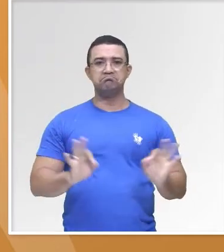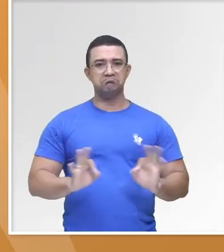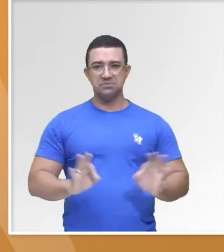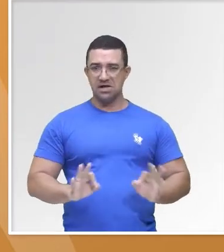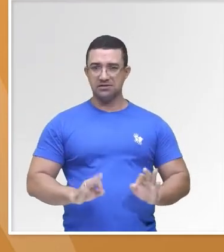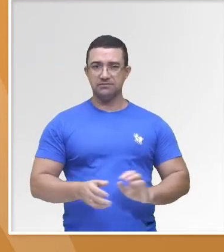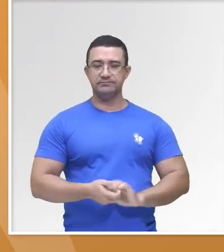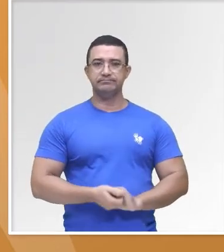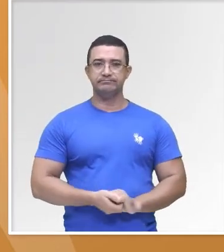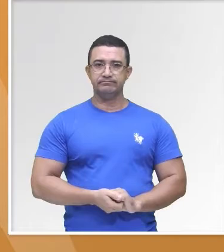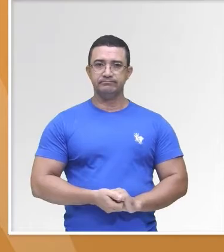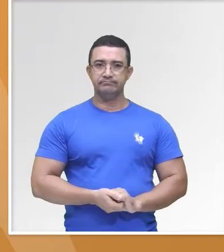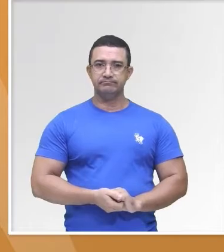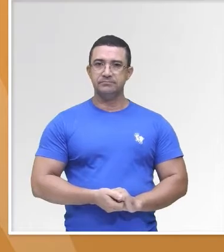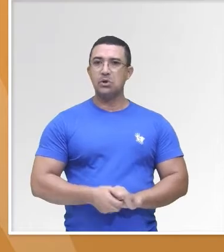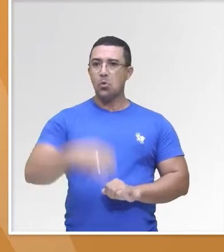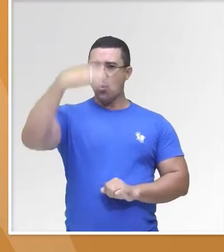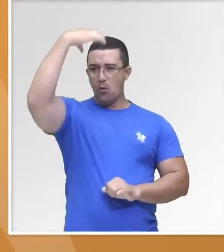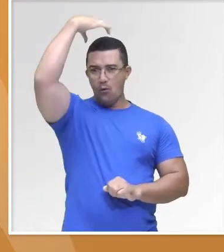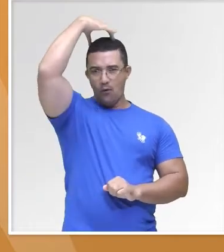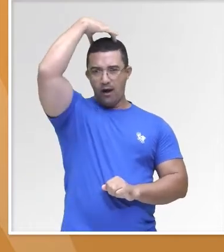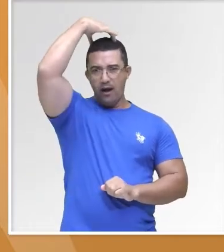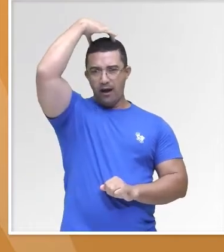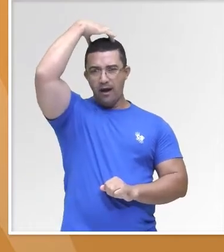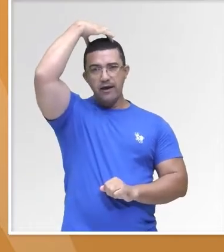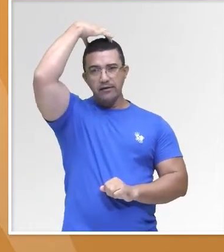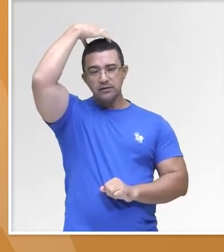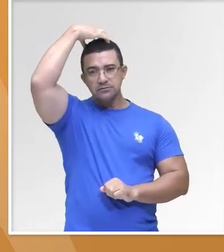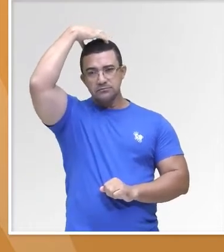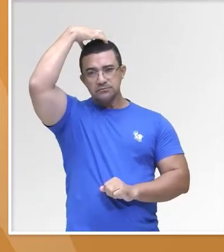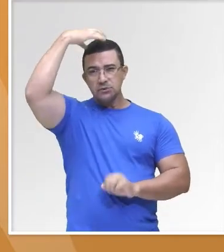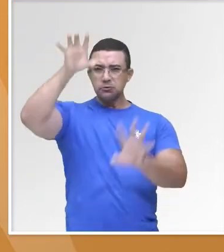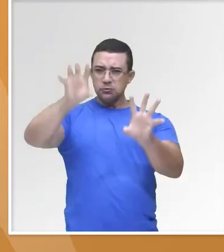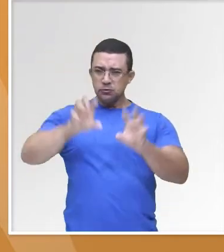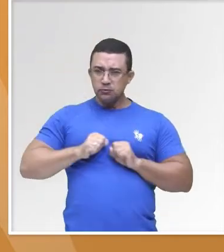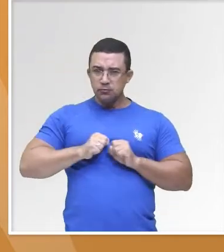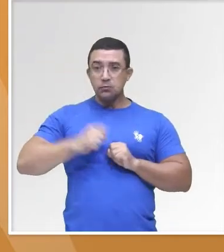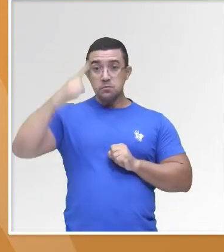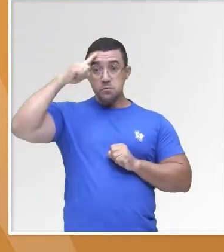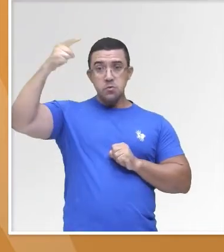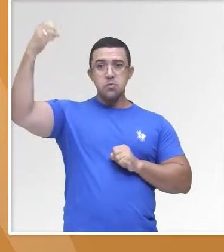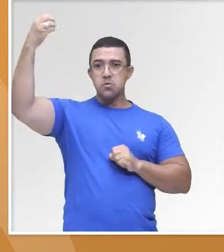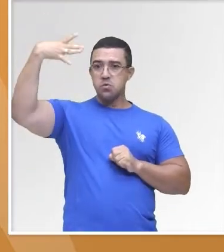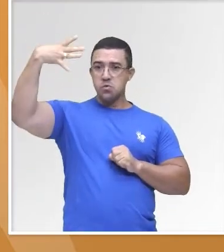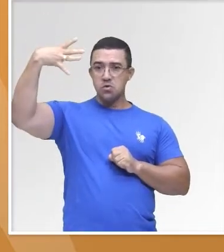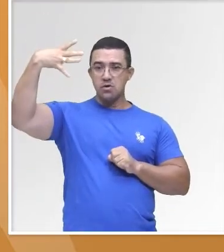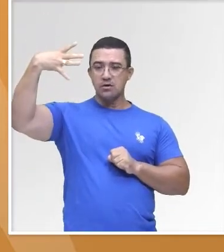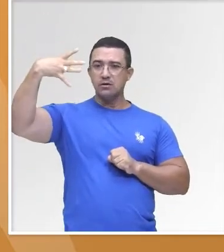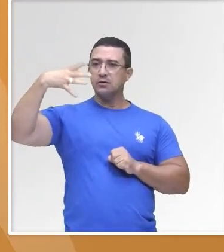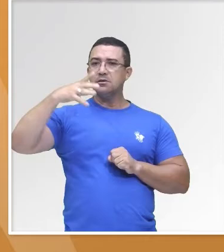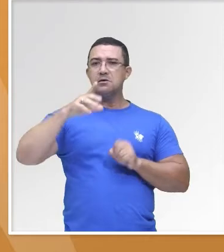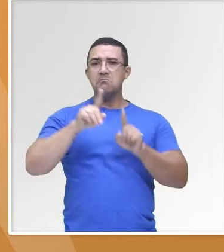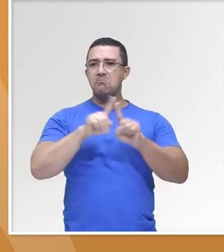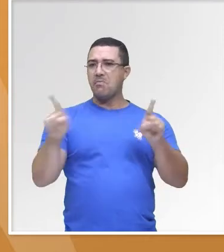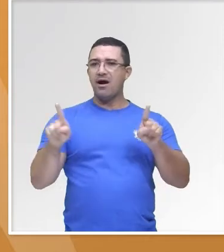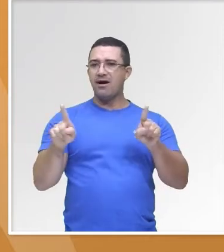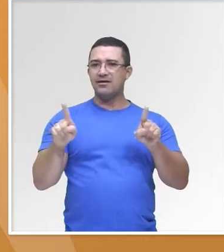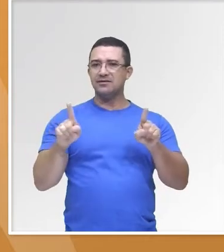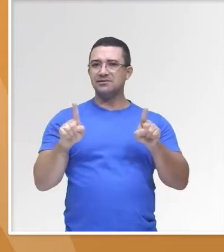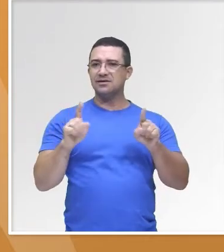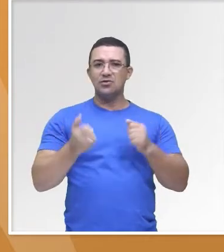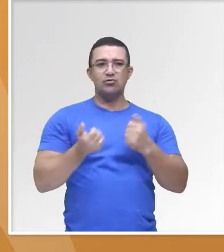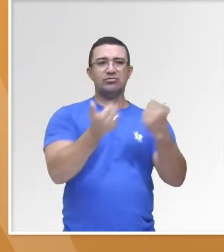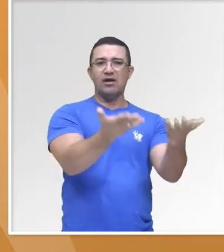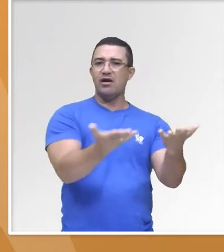importante. Esses mesmos reis que se inspiravam no iluminismo, eles não delimitaram seus